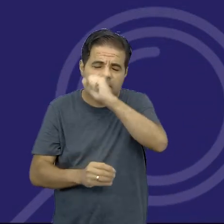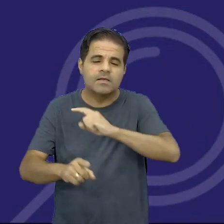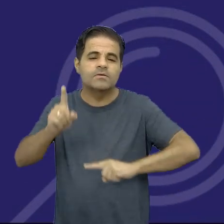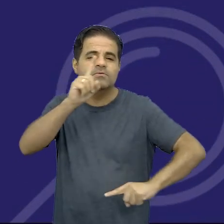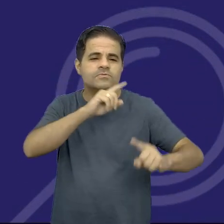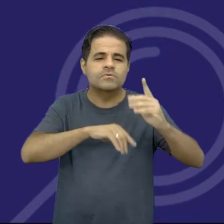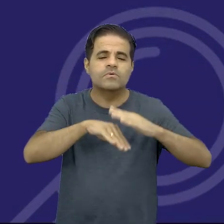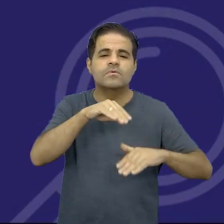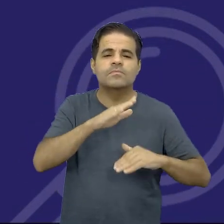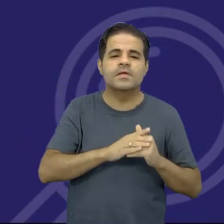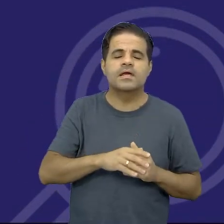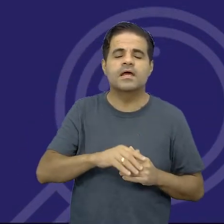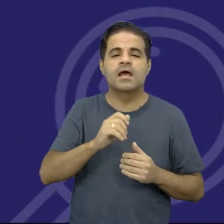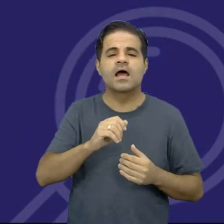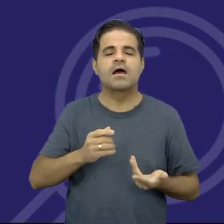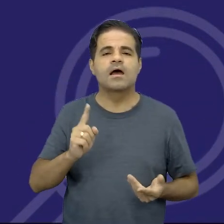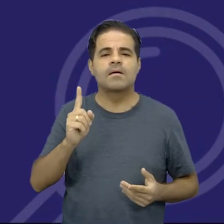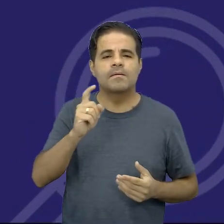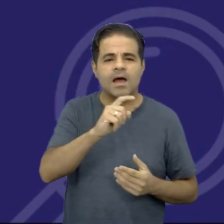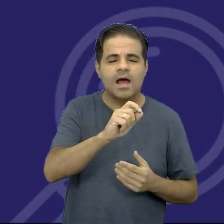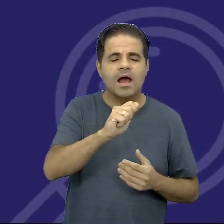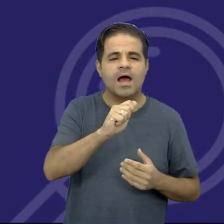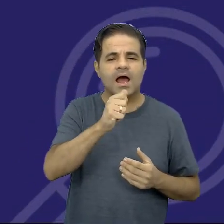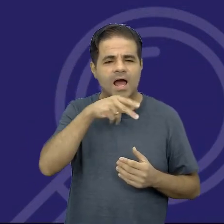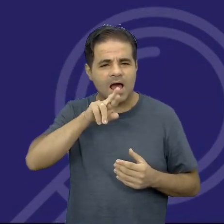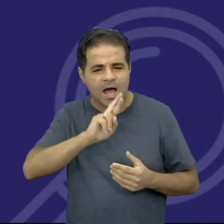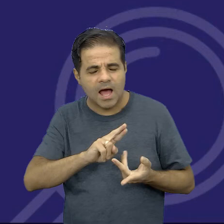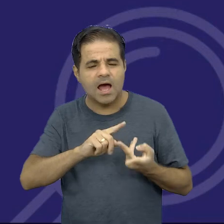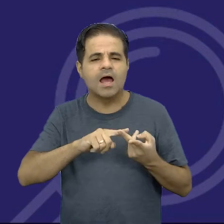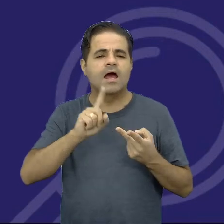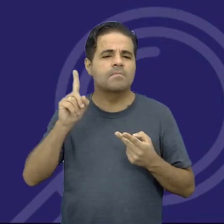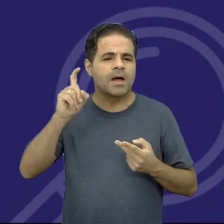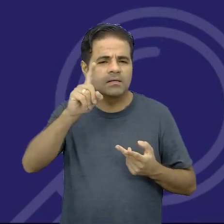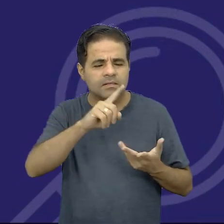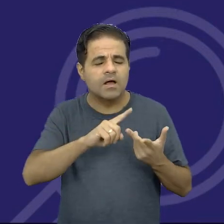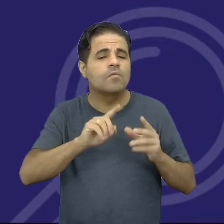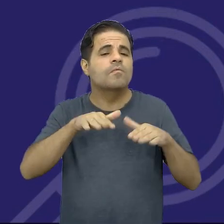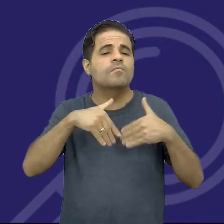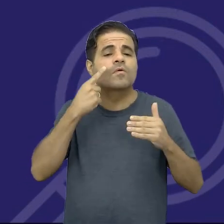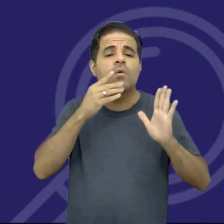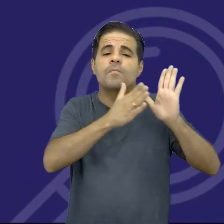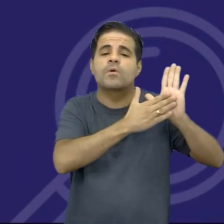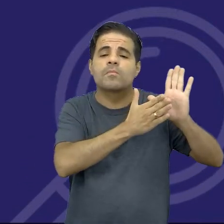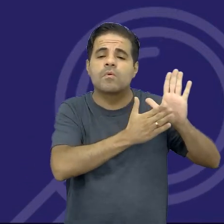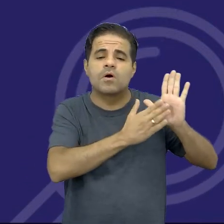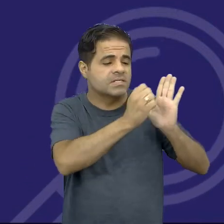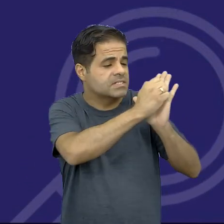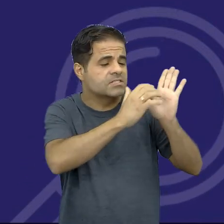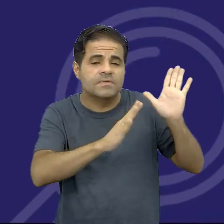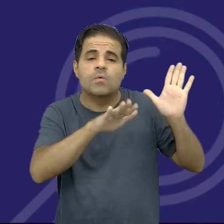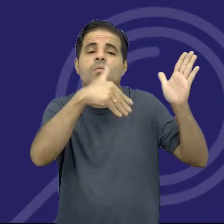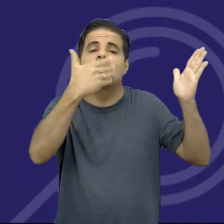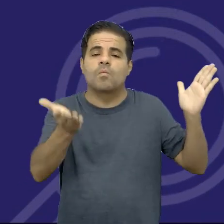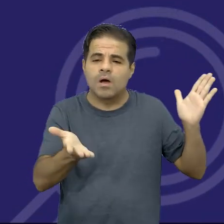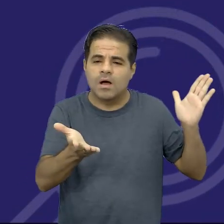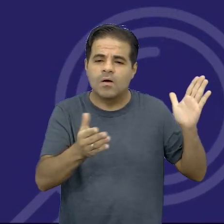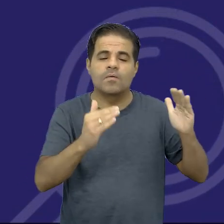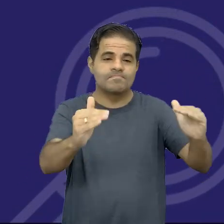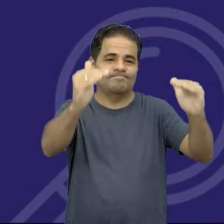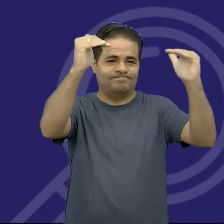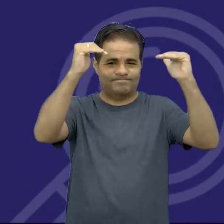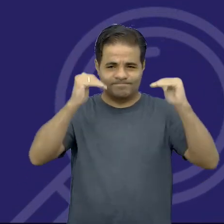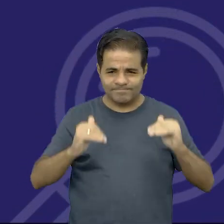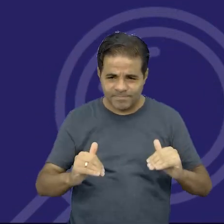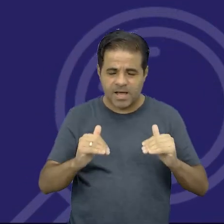domínios Arquea, Bactéria e Eucária. Então, vamos ver melhor qual é a proposta dessa atividade. Então, logo abaixo